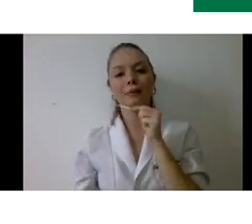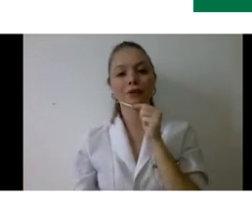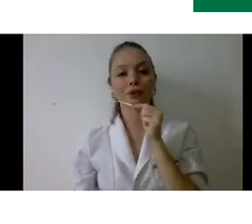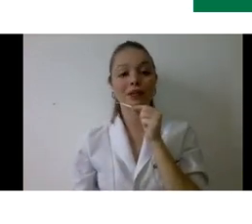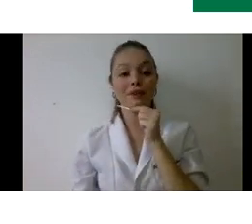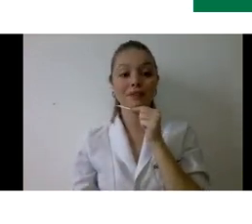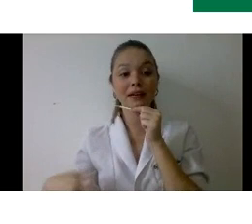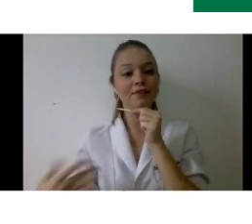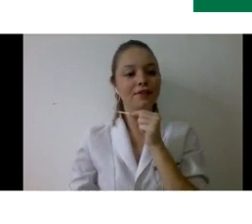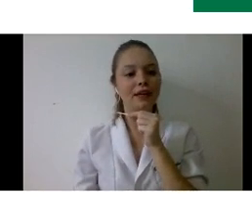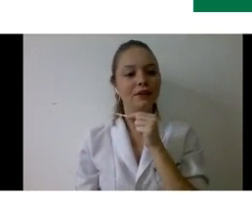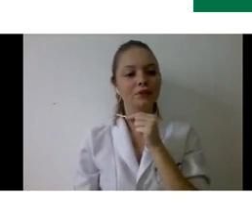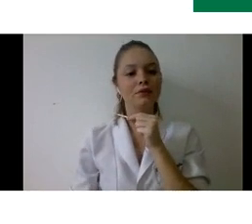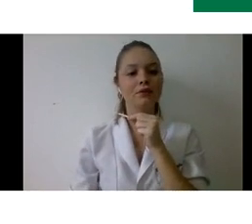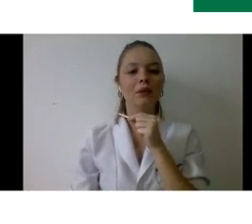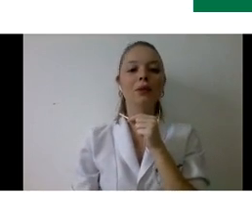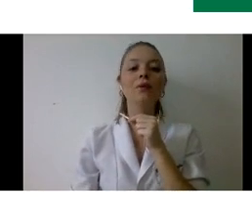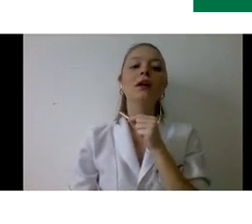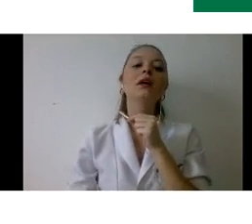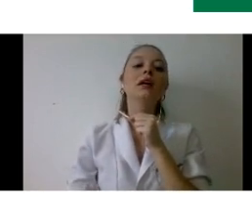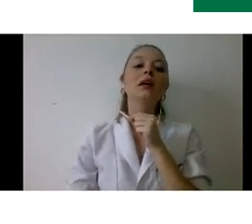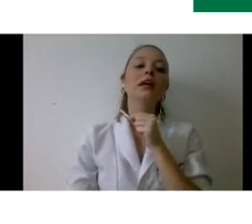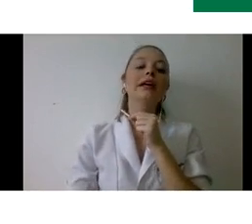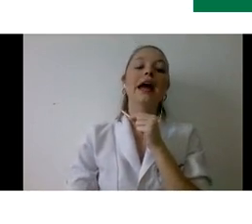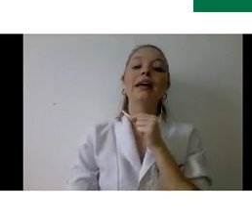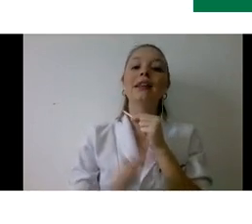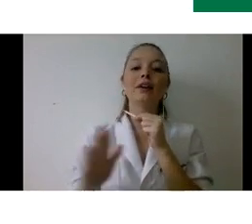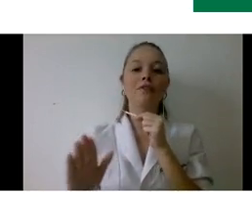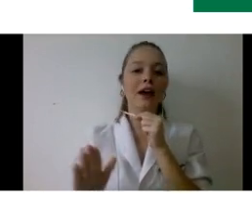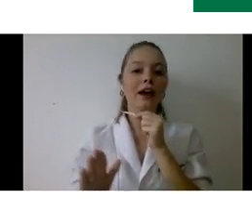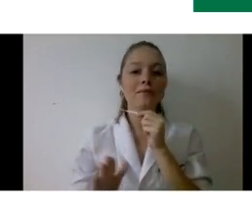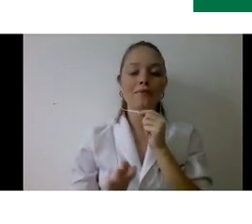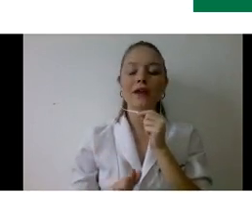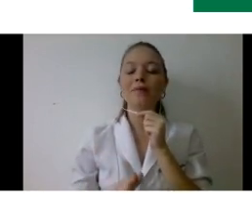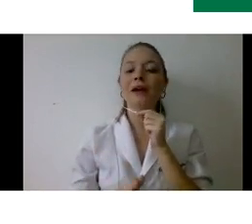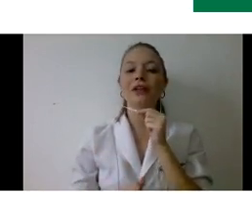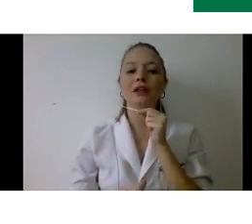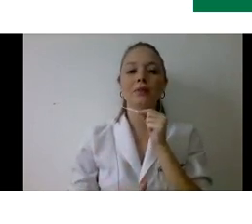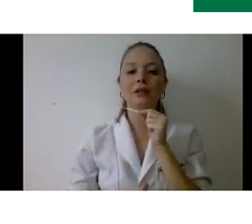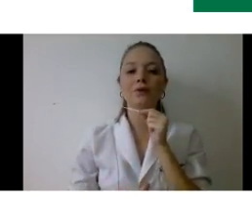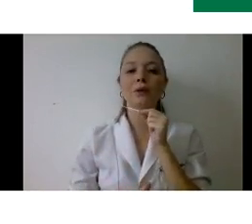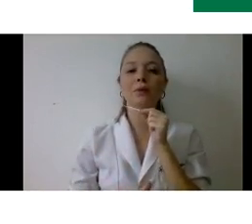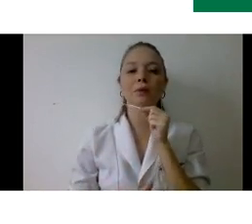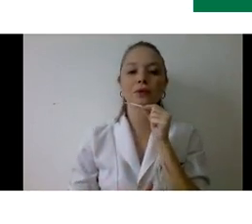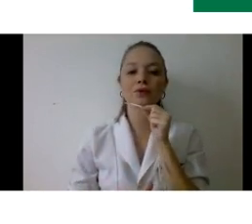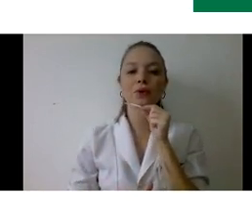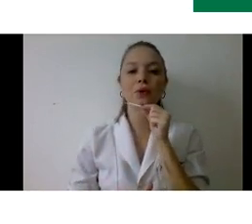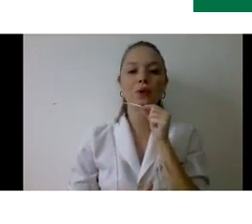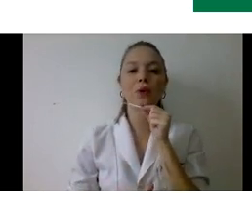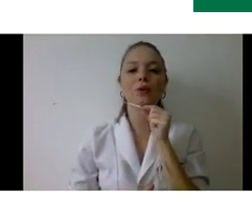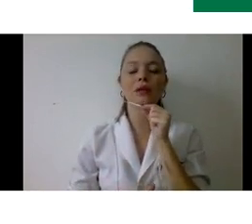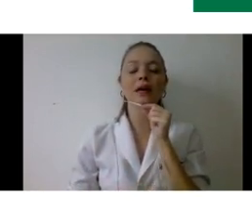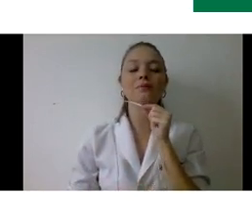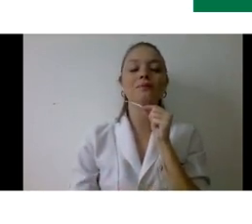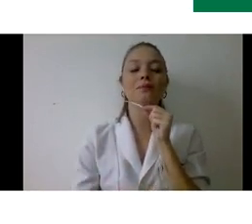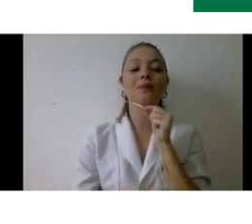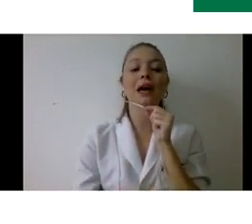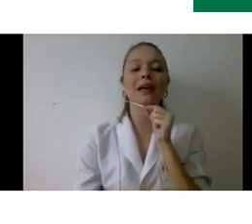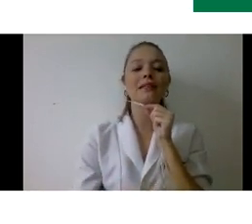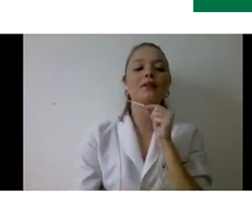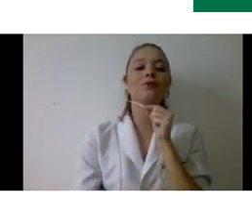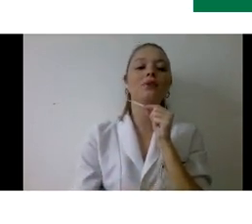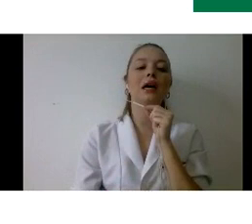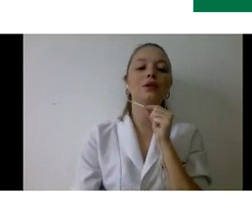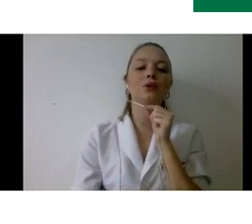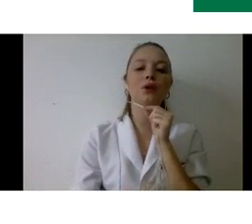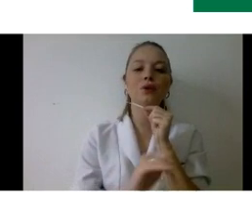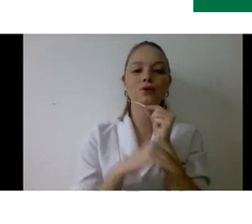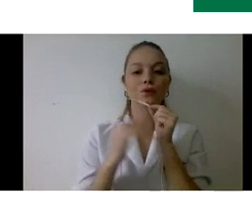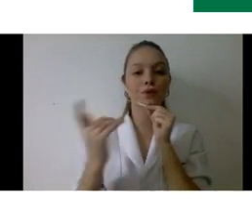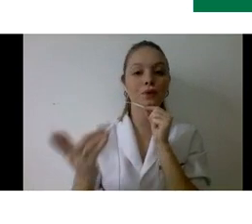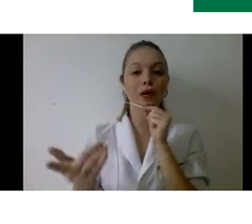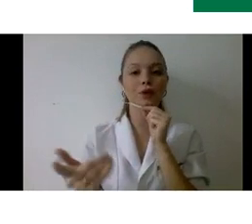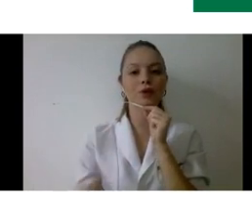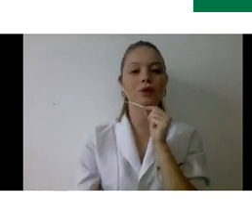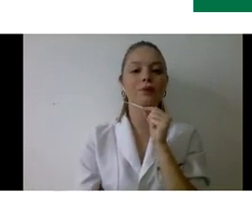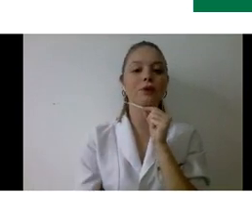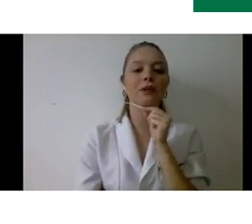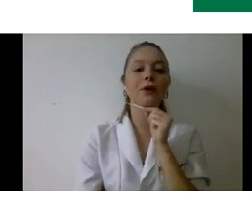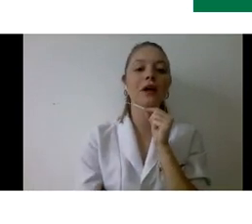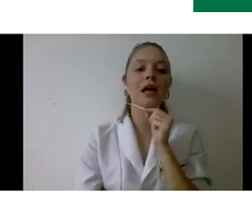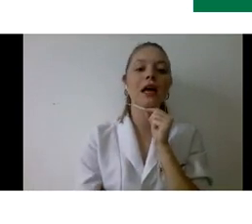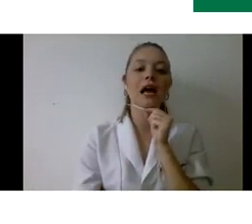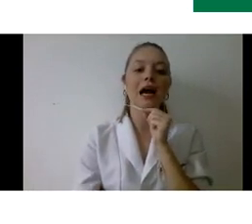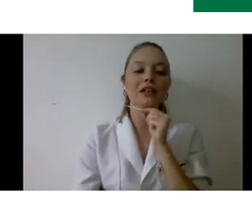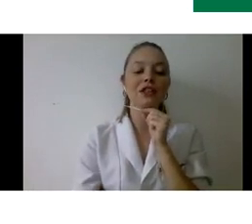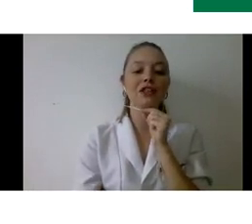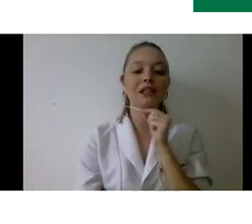qual o tratamento que deve ser feito, tá bom? E aí levar imediatamente para o pronto-socorro, tá? Na questão do cachorro, se foi um